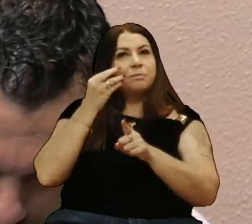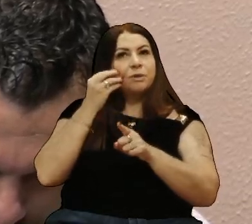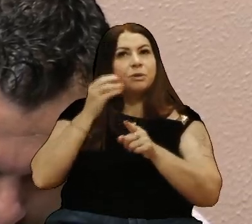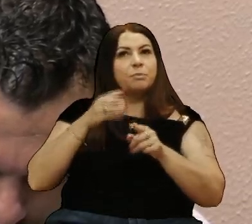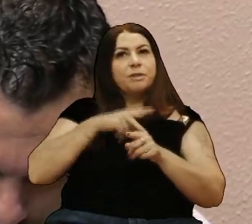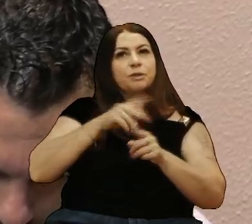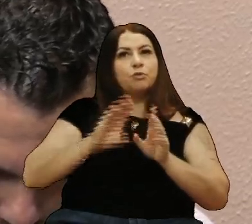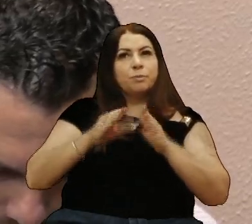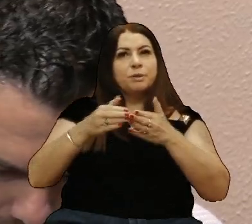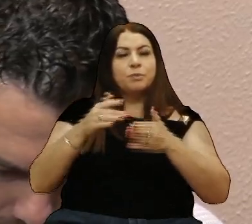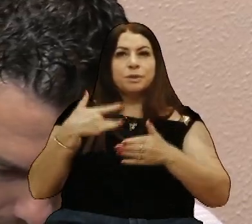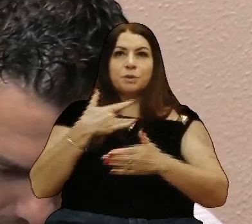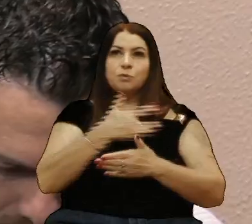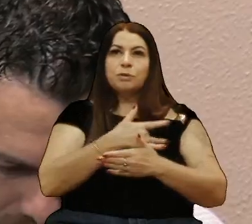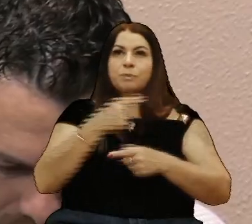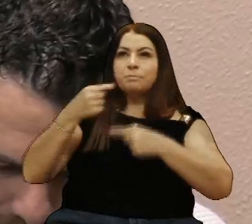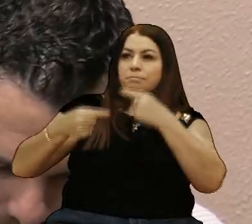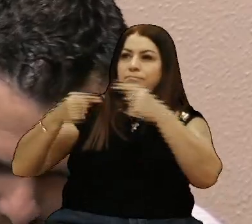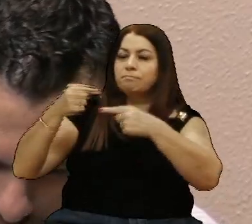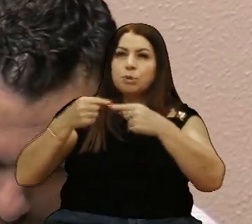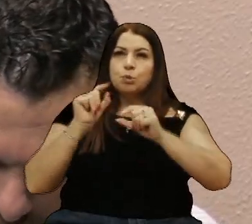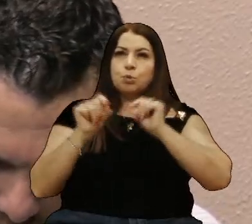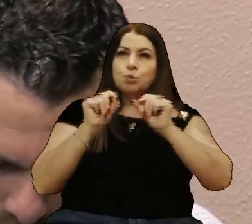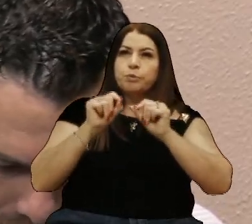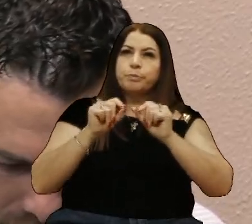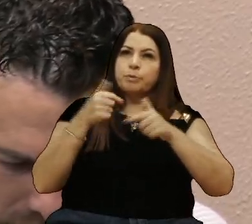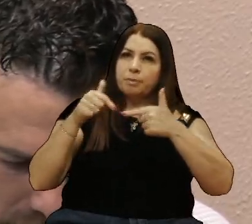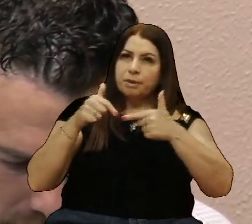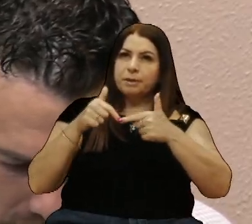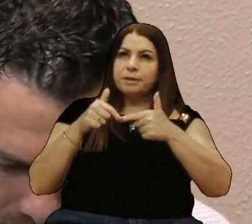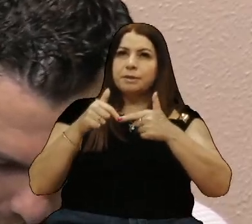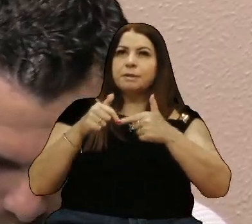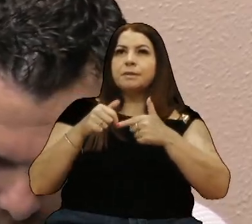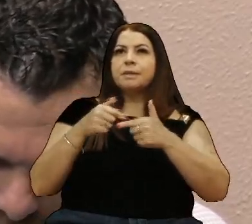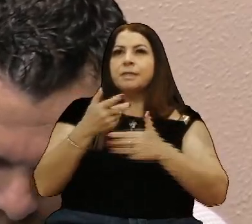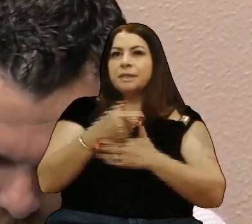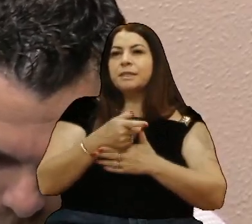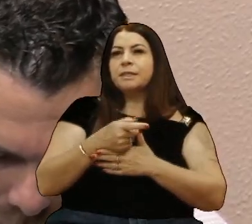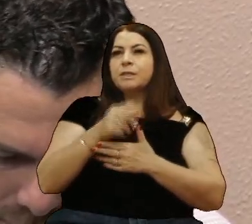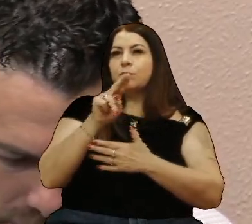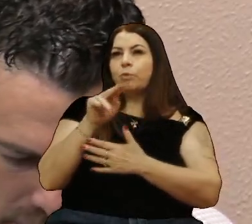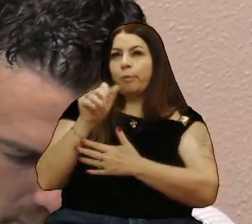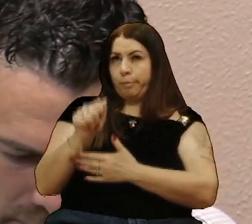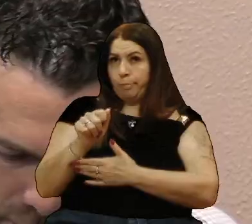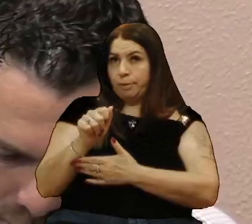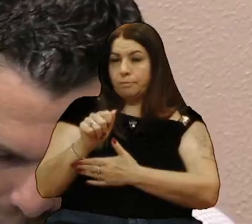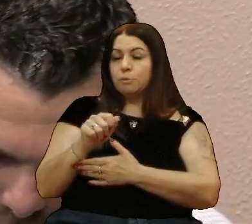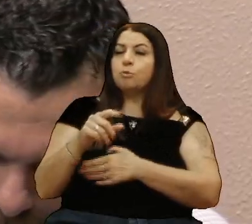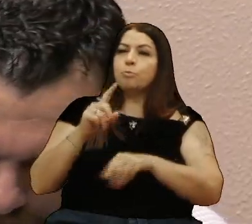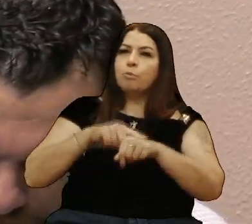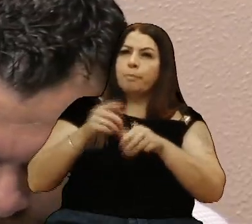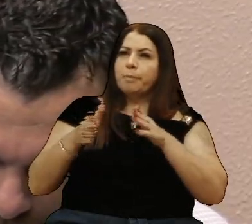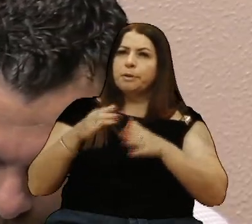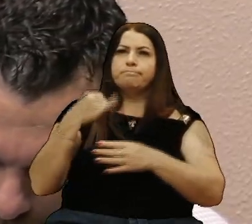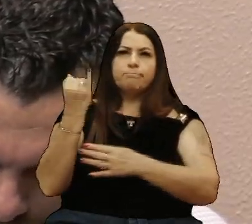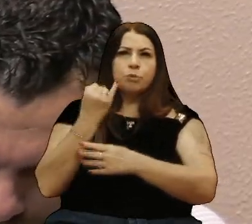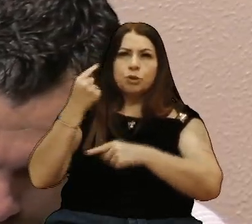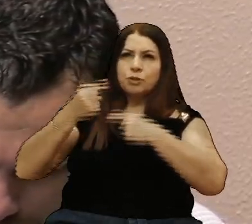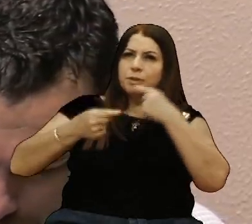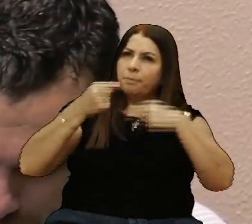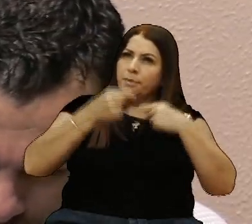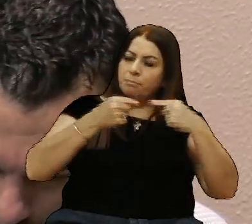Saúde, que ontem estivemos presentes debatendo sobre a situação dos trabalhadores da maestria nas UPAs, um momento importante, né, de muito